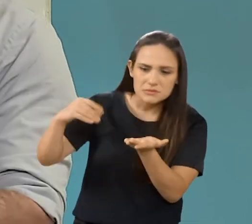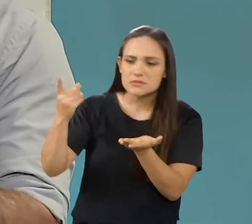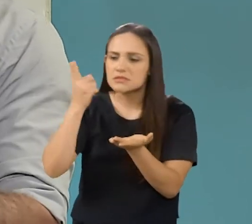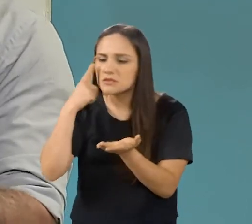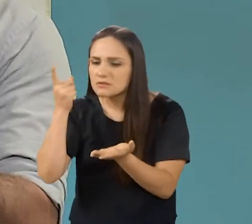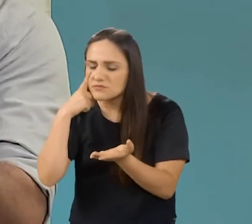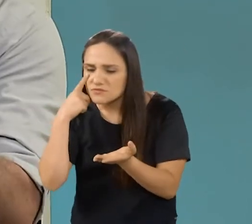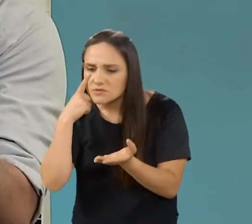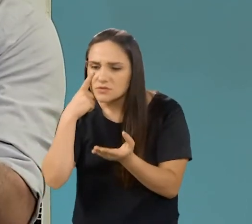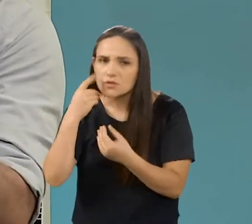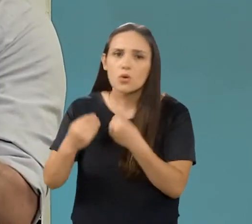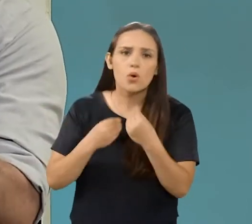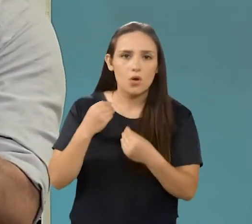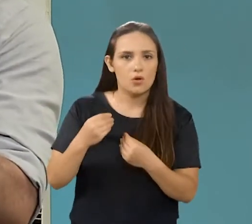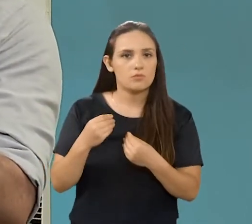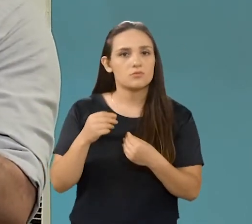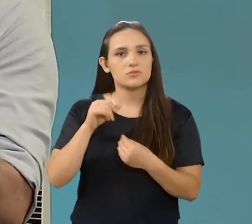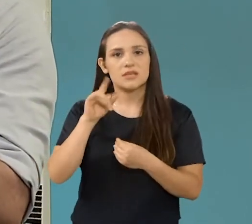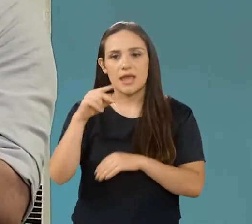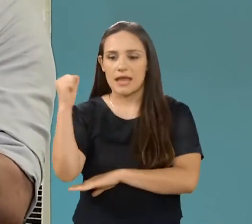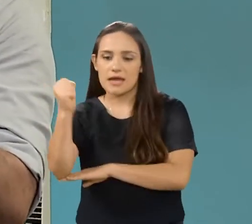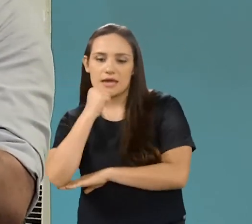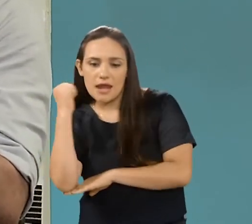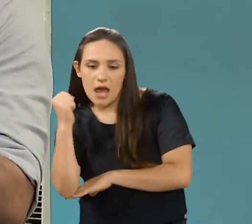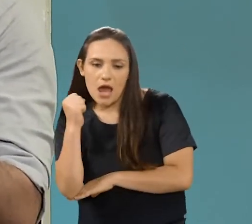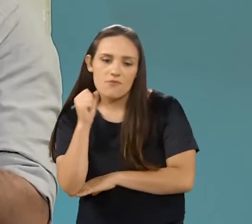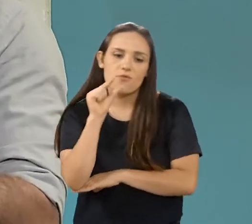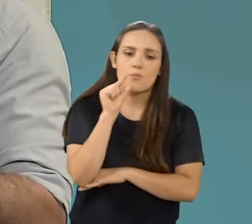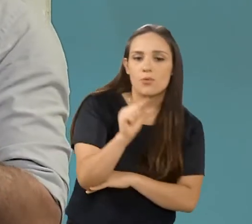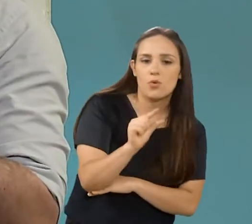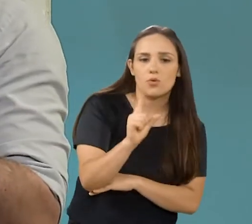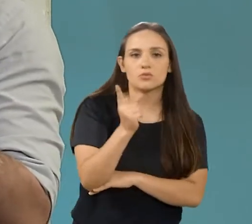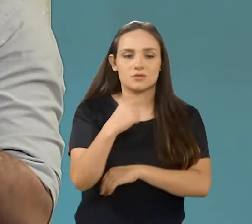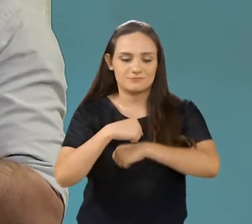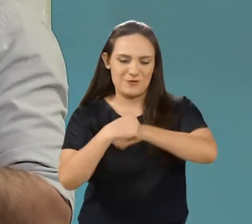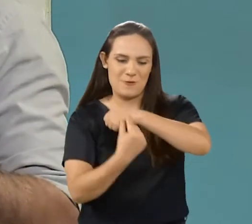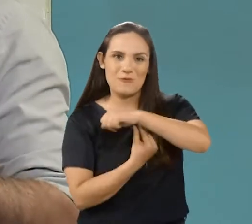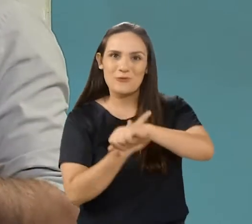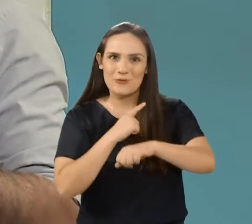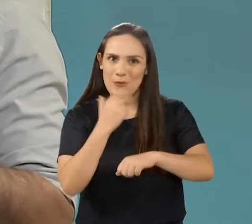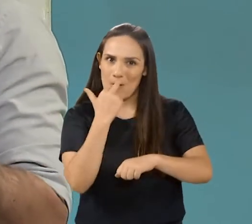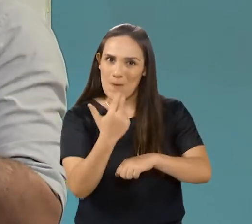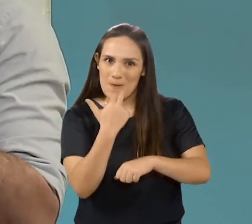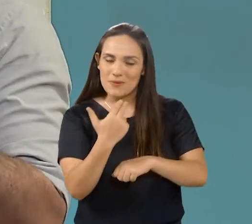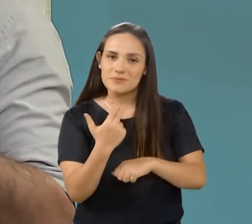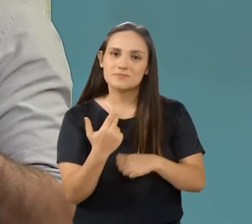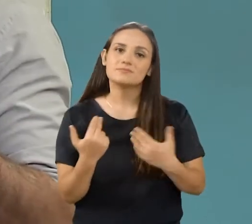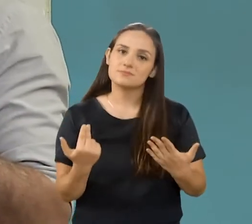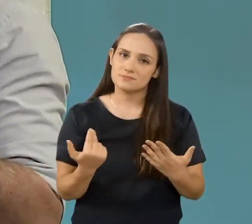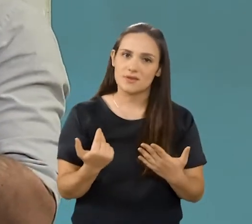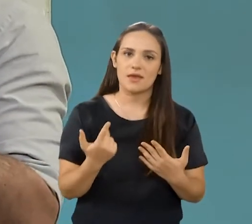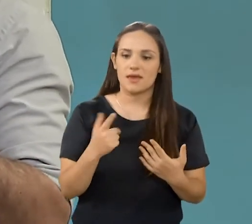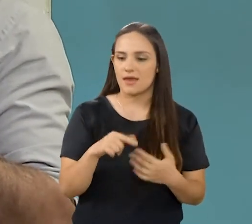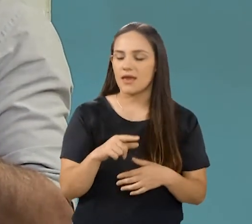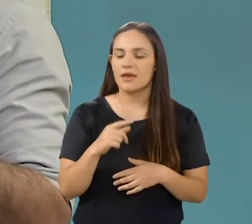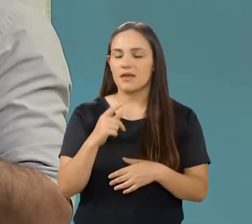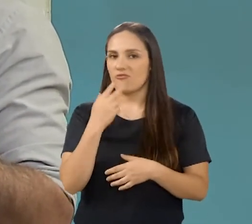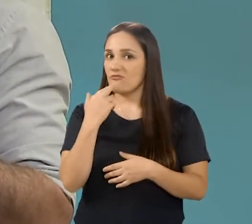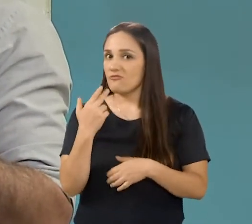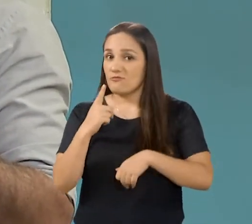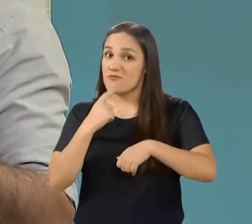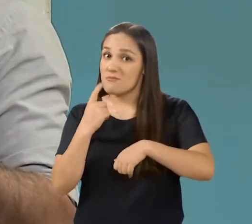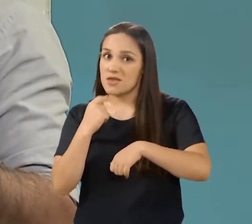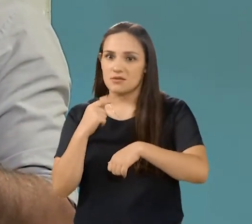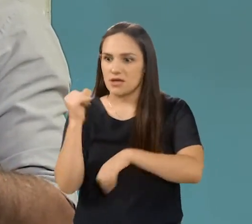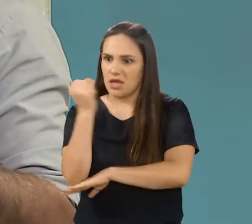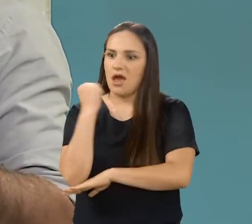quando está tudo bem, te dá uma pulseirinha verde, né, sim. azul, e aí até os casos mais graves que é vermelho. É a mesma situação, é feita essa triagem,